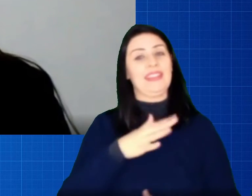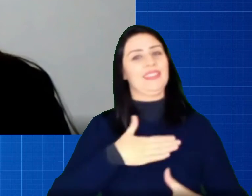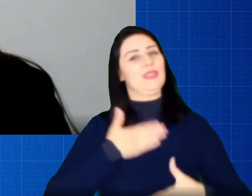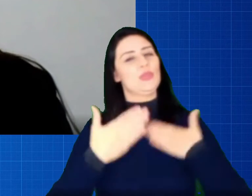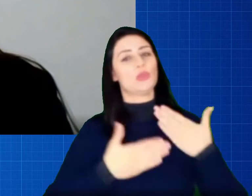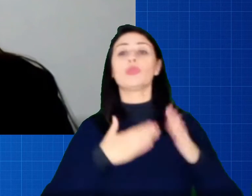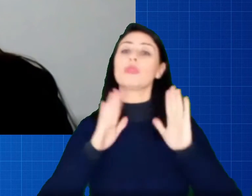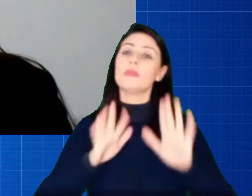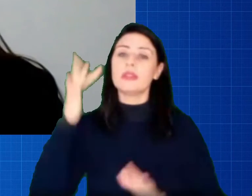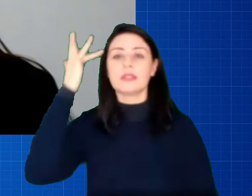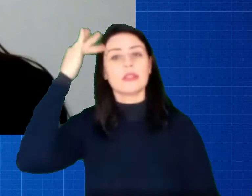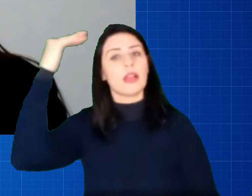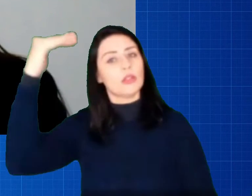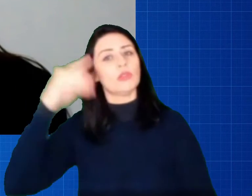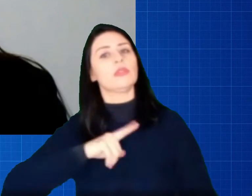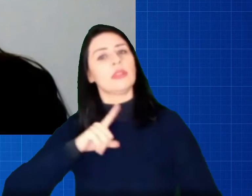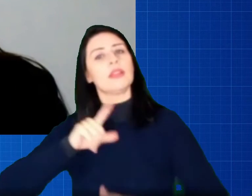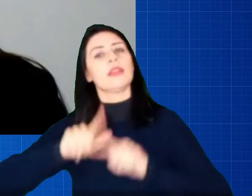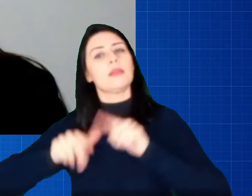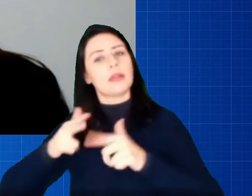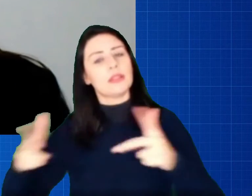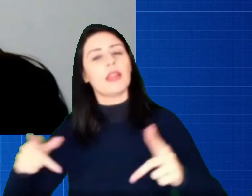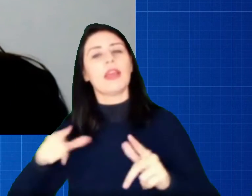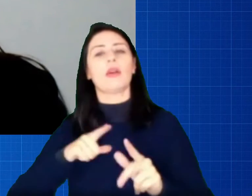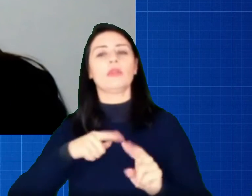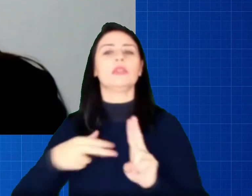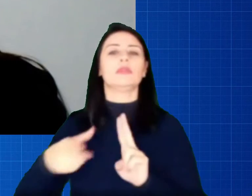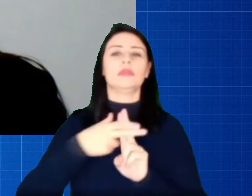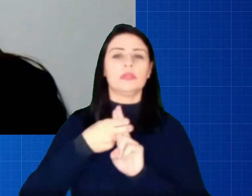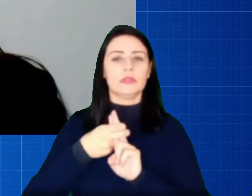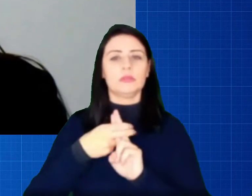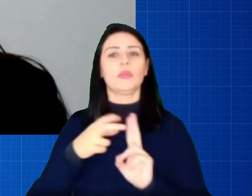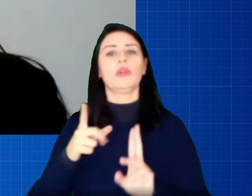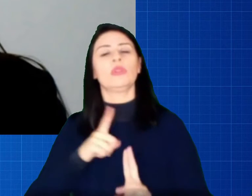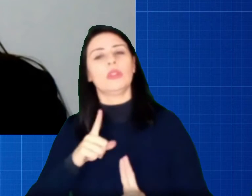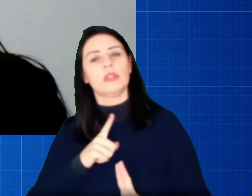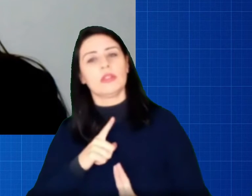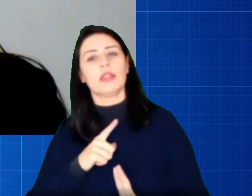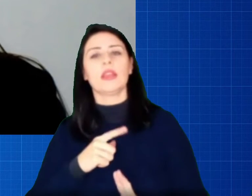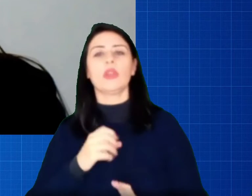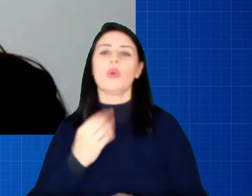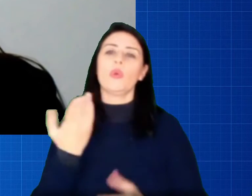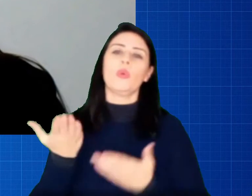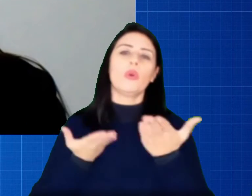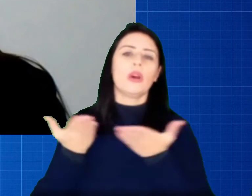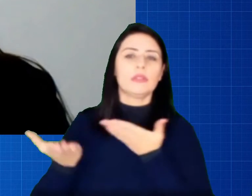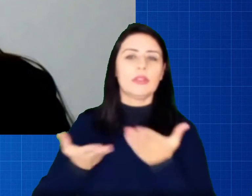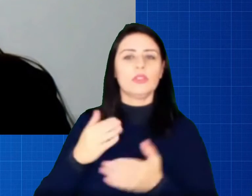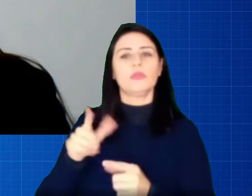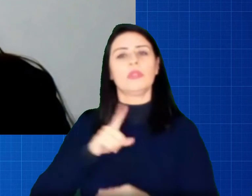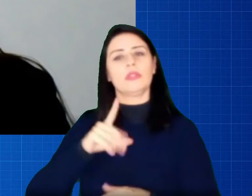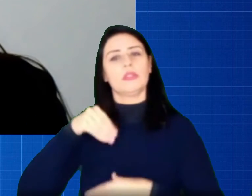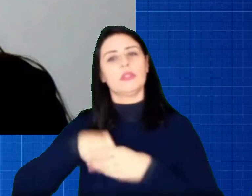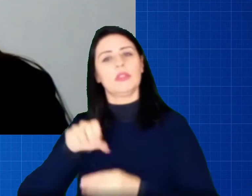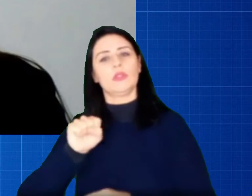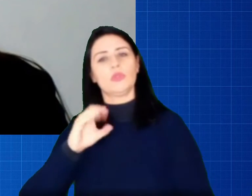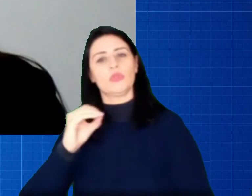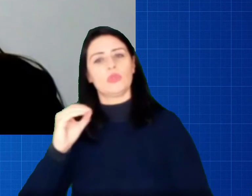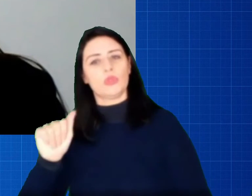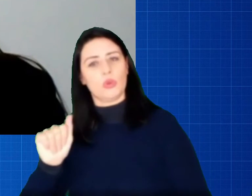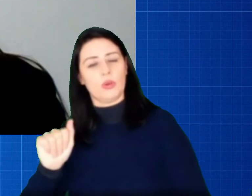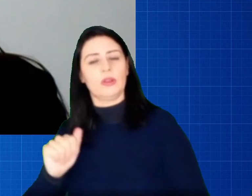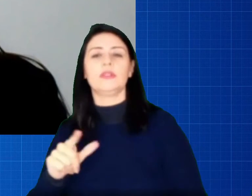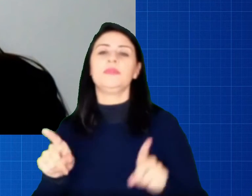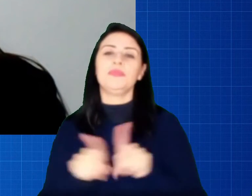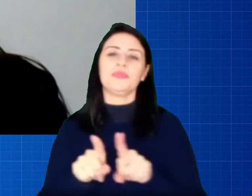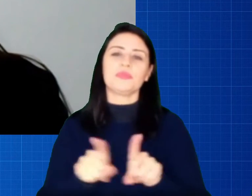são um pouco feias, assim, elas acabam se ofendendo, assim, mas para os adultos também tem esse material disponível, né, no posto de saúde ou mesmo,